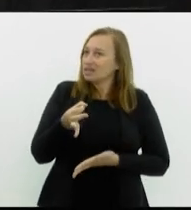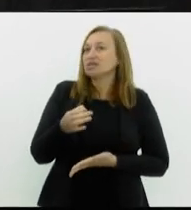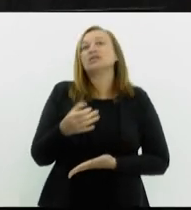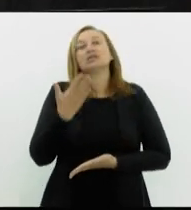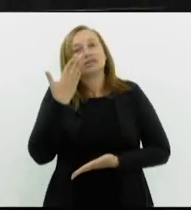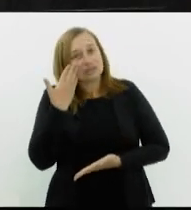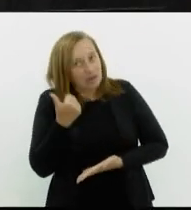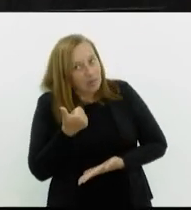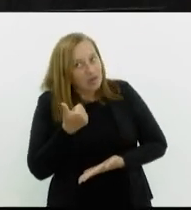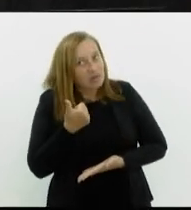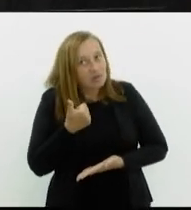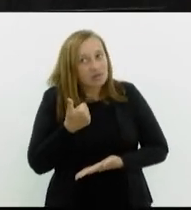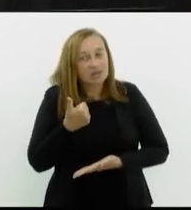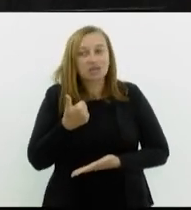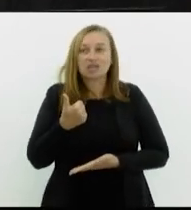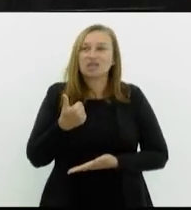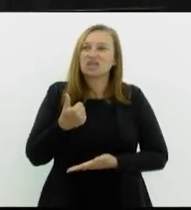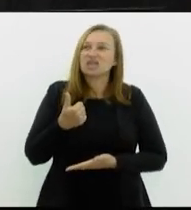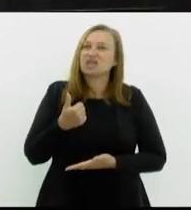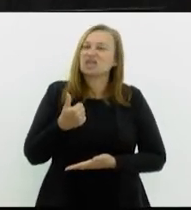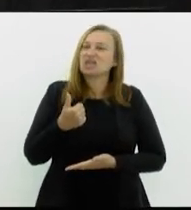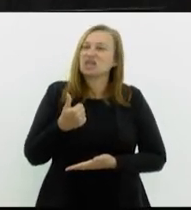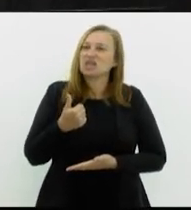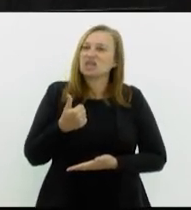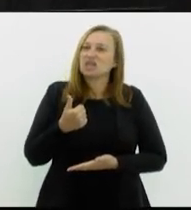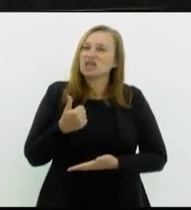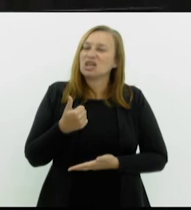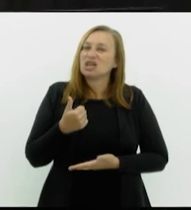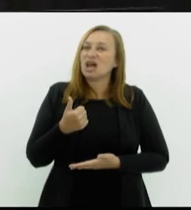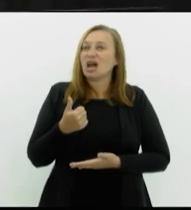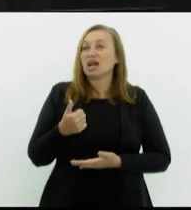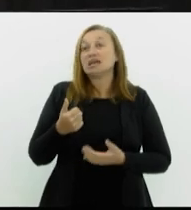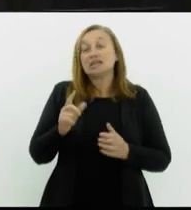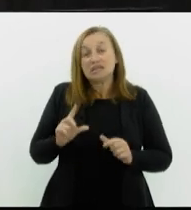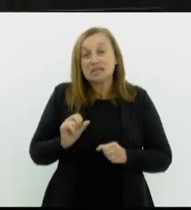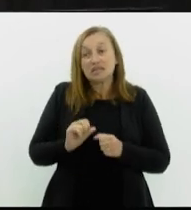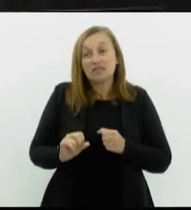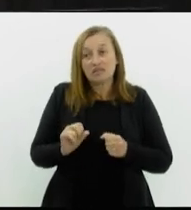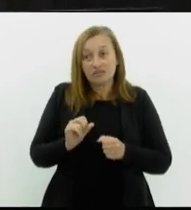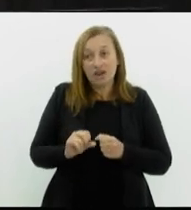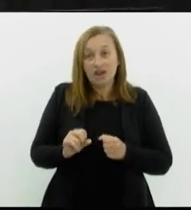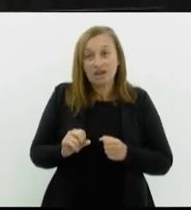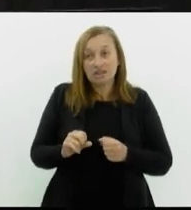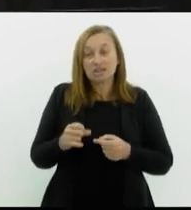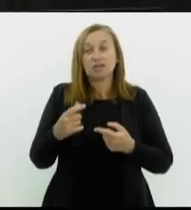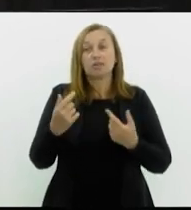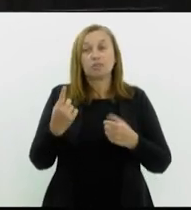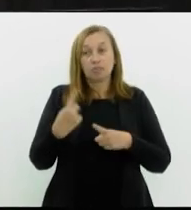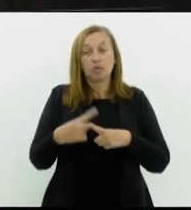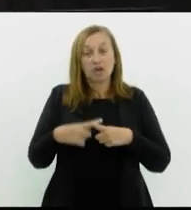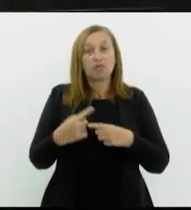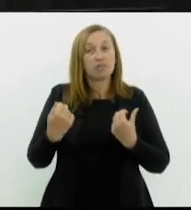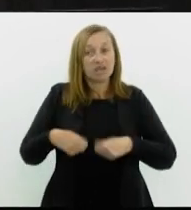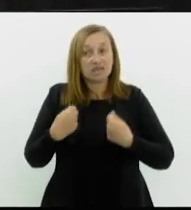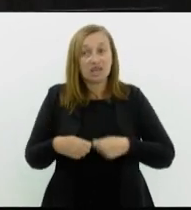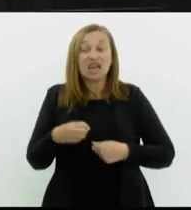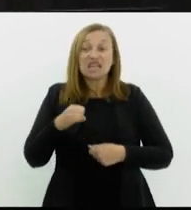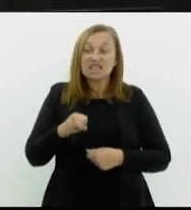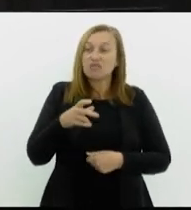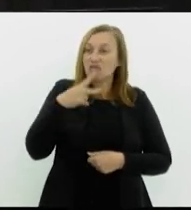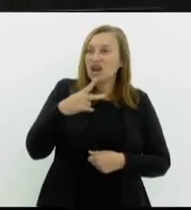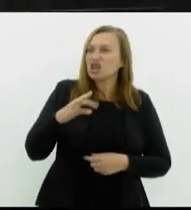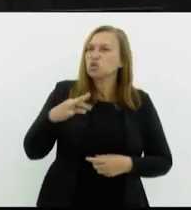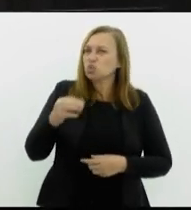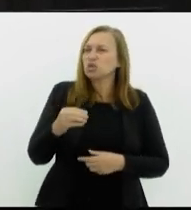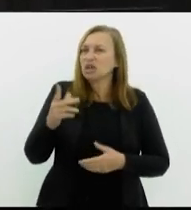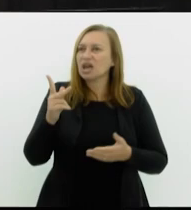sabe que o sapo não pula por belezura, pula por precisão. É porque nós vivemos no Rio de Janeiro. Se eu for contar tudo o que acontece